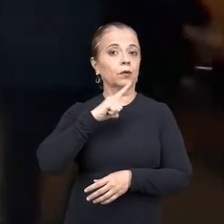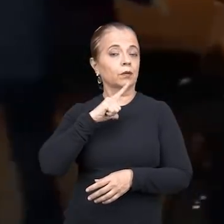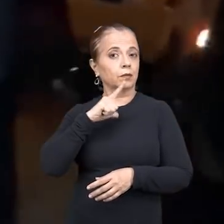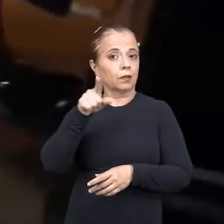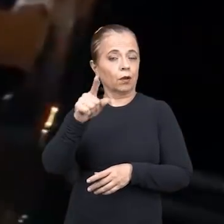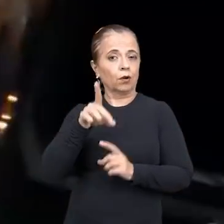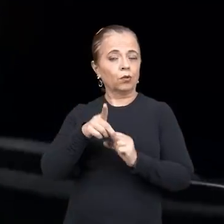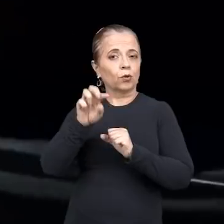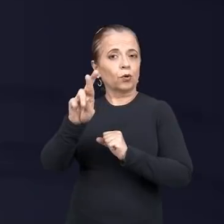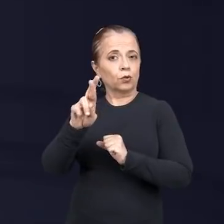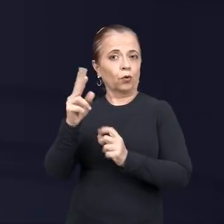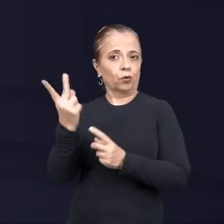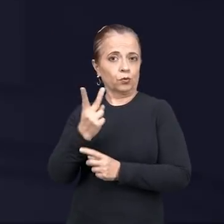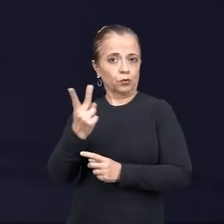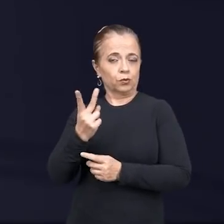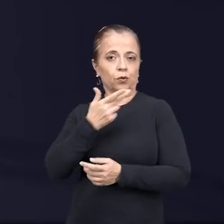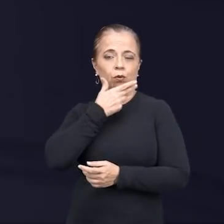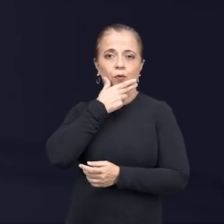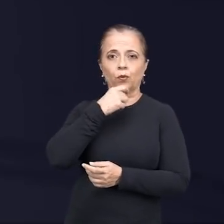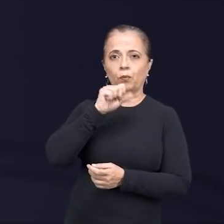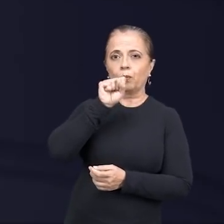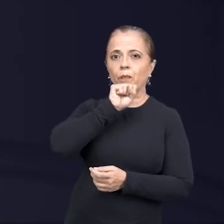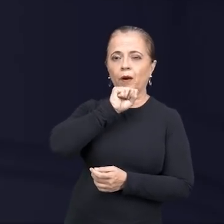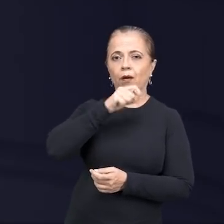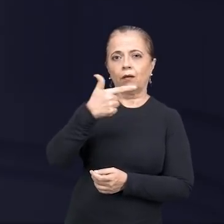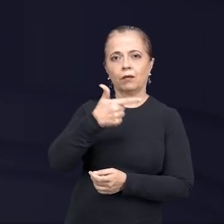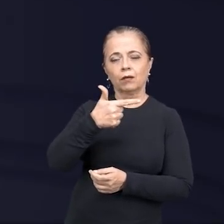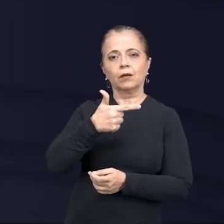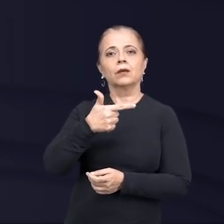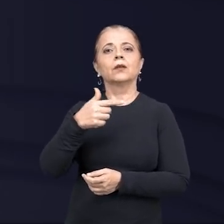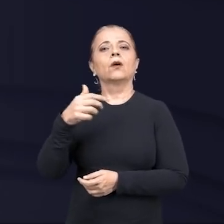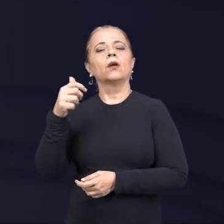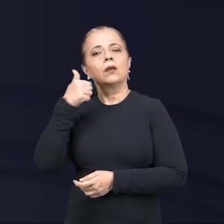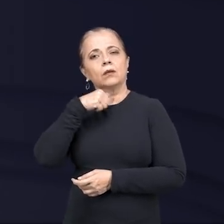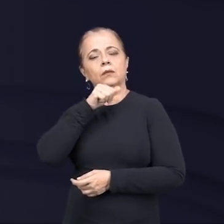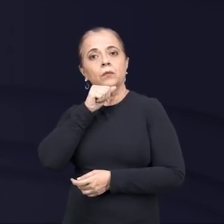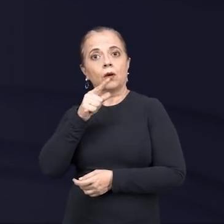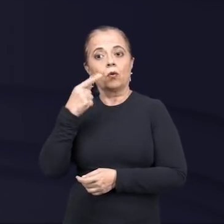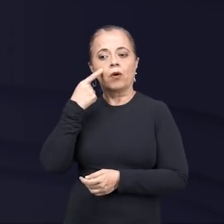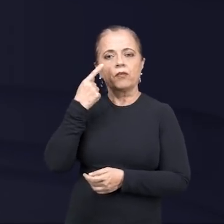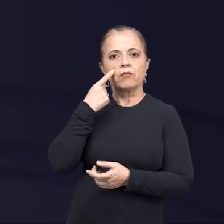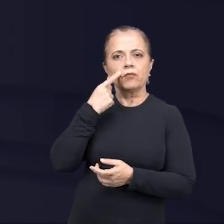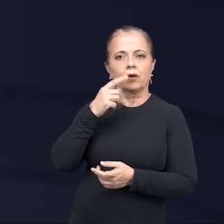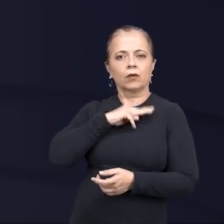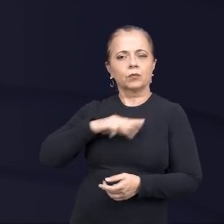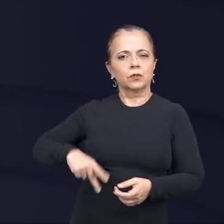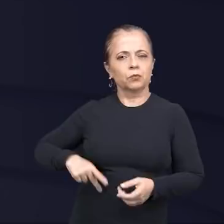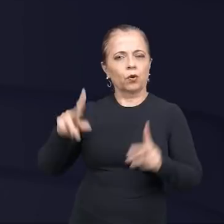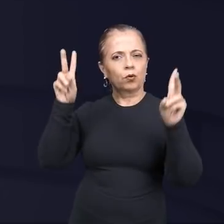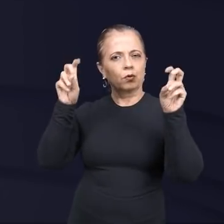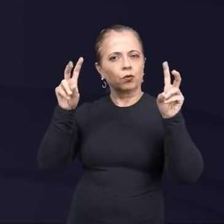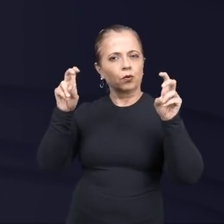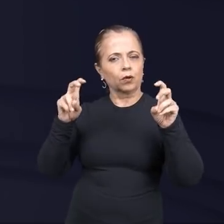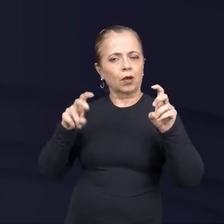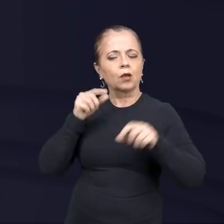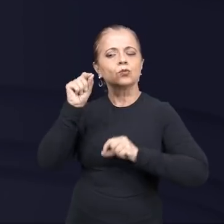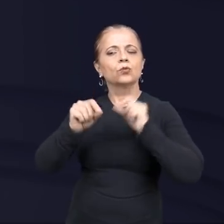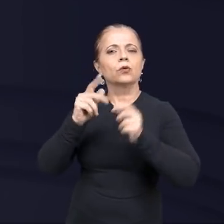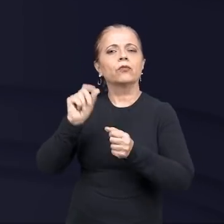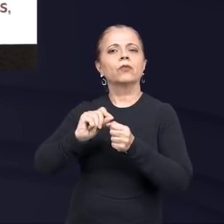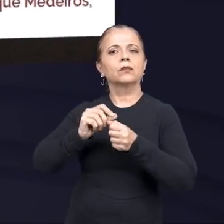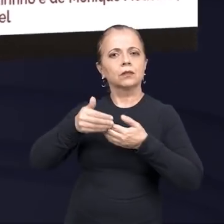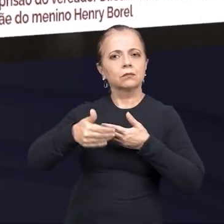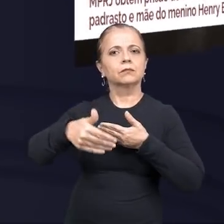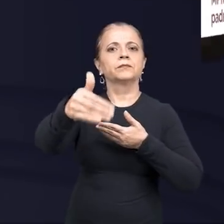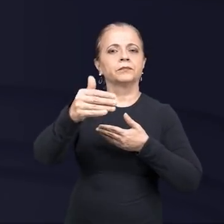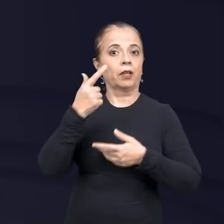Dr. Jairinho e Monique. Ele explica como foi a atuação do MPRJ no caso e os próximos passos da